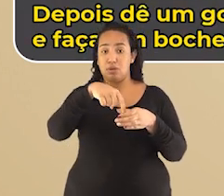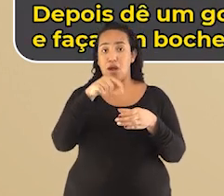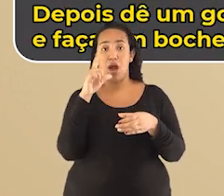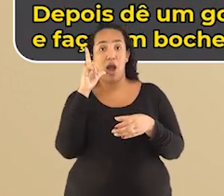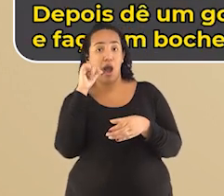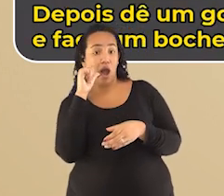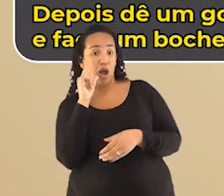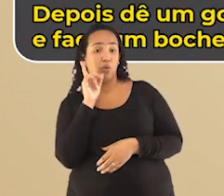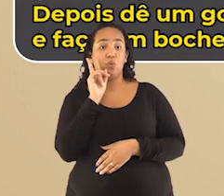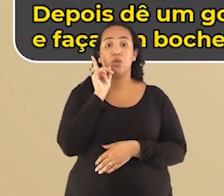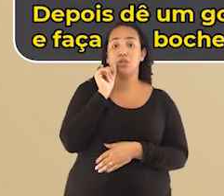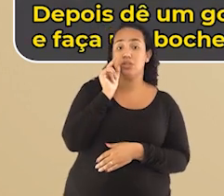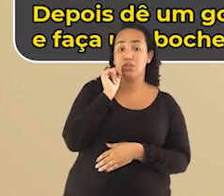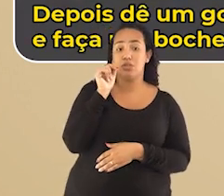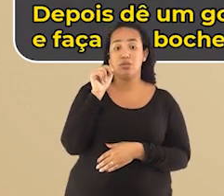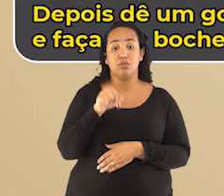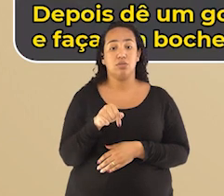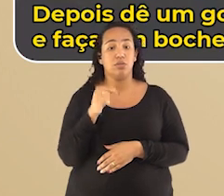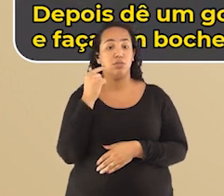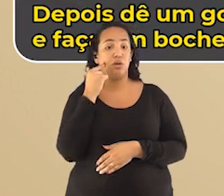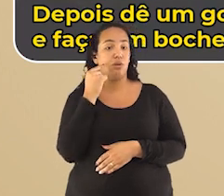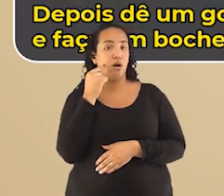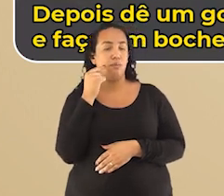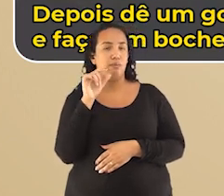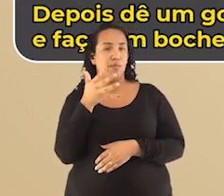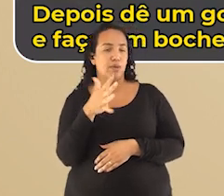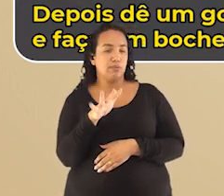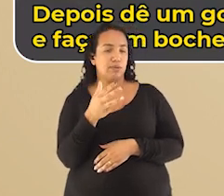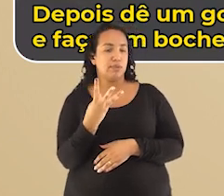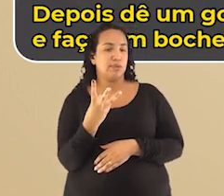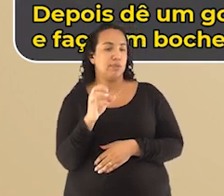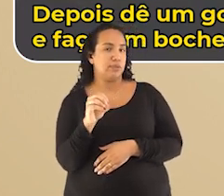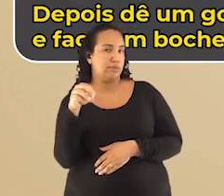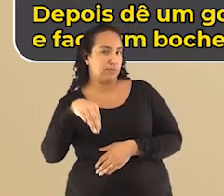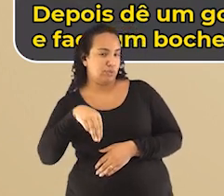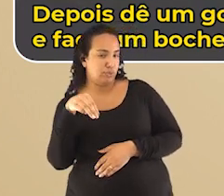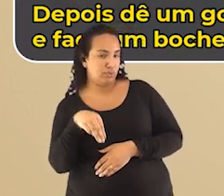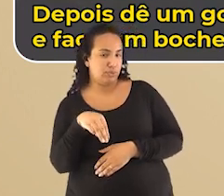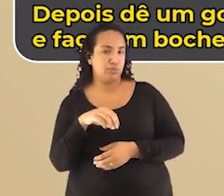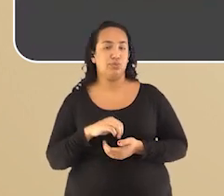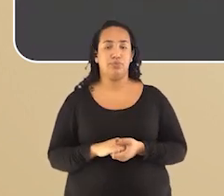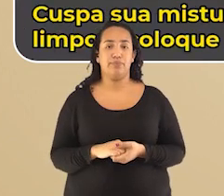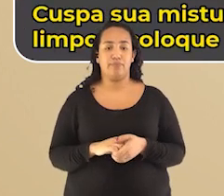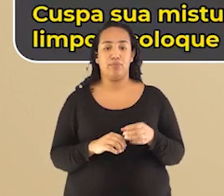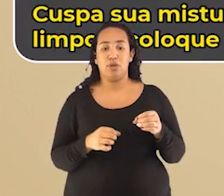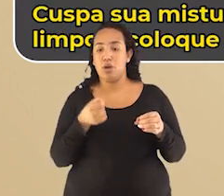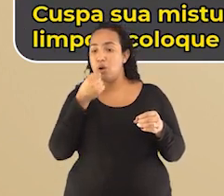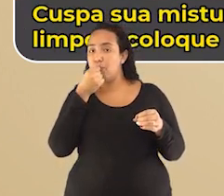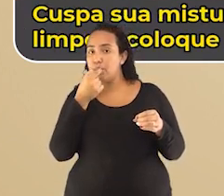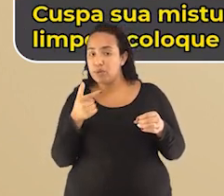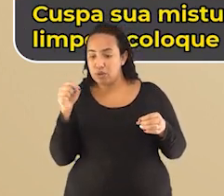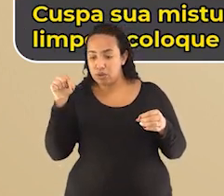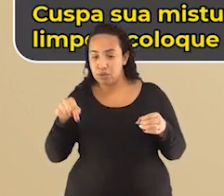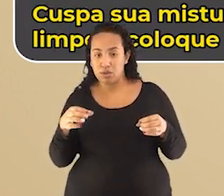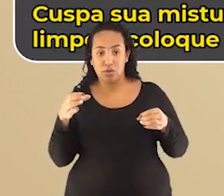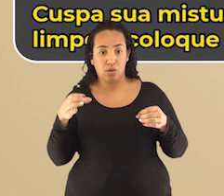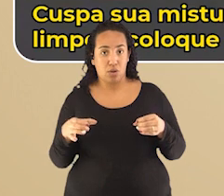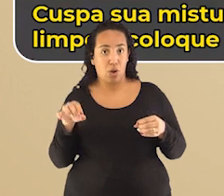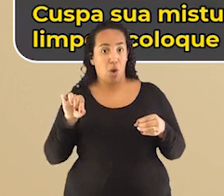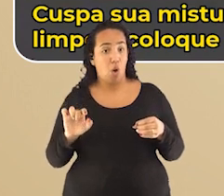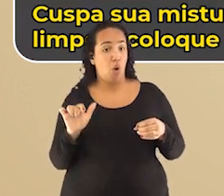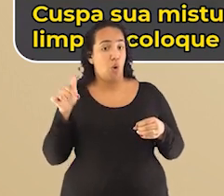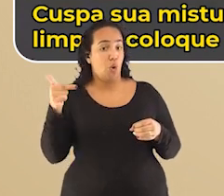nessa mistura de água e sal e faça um bochecho por pelo menos 30 segundos. Cuspa sua mistura em outro